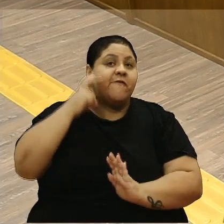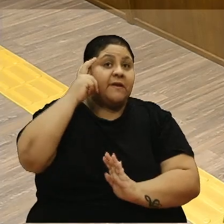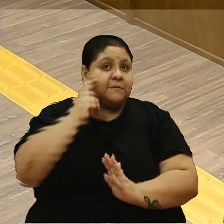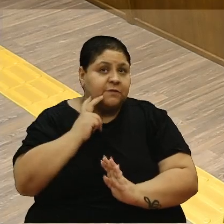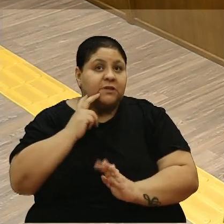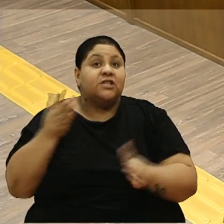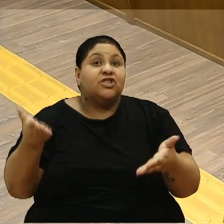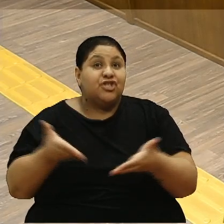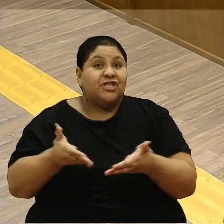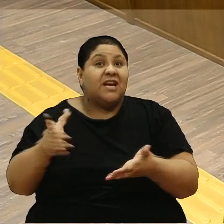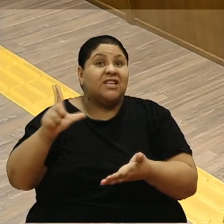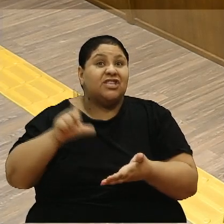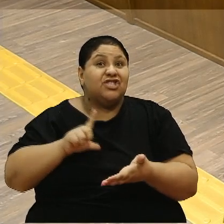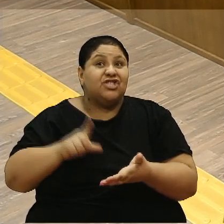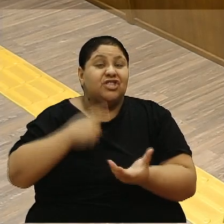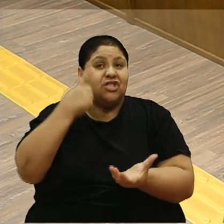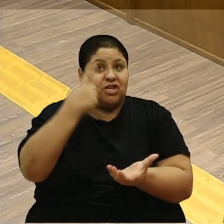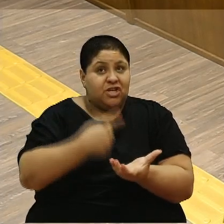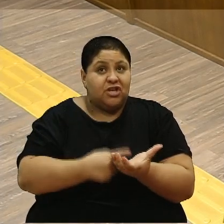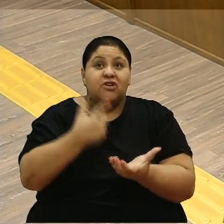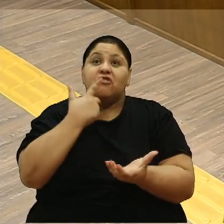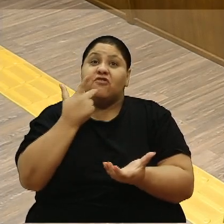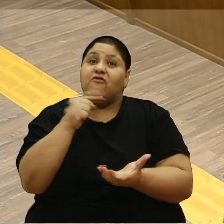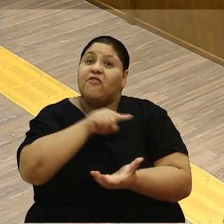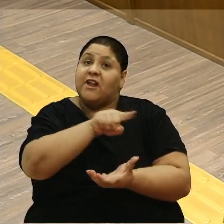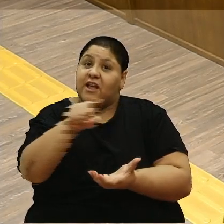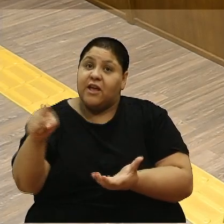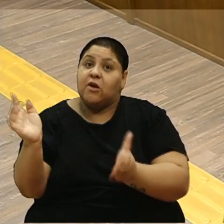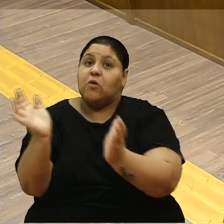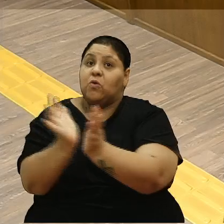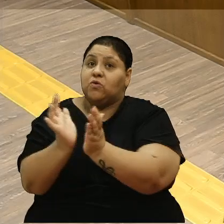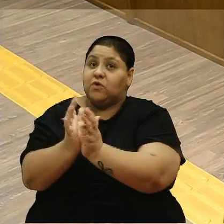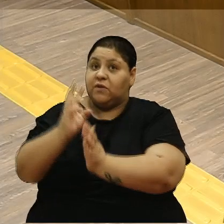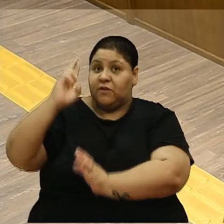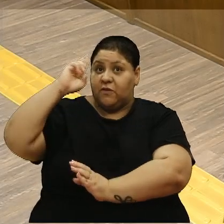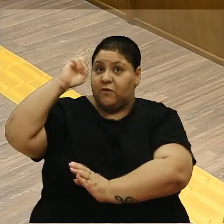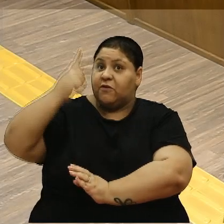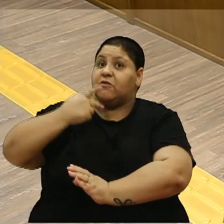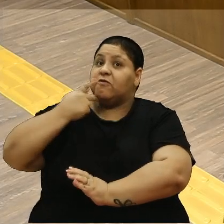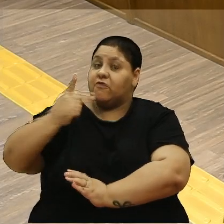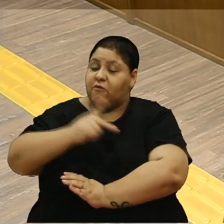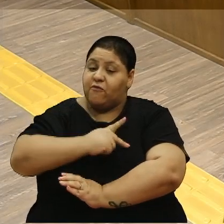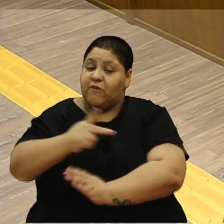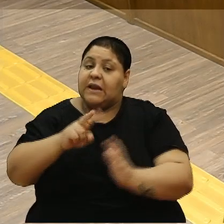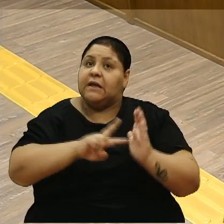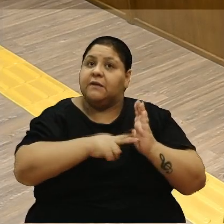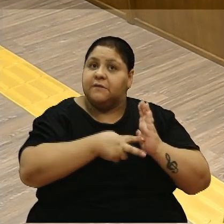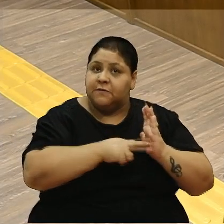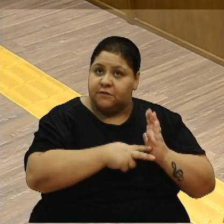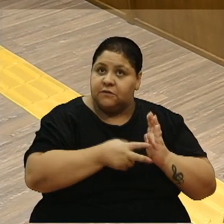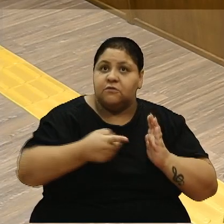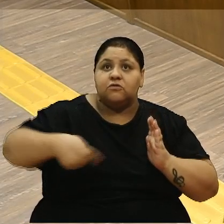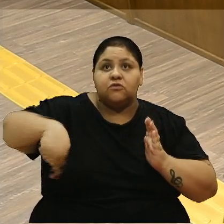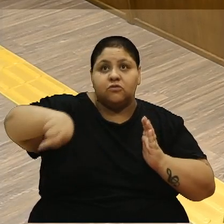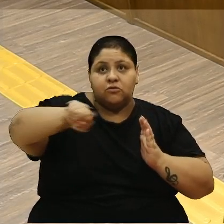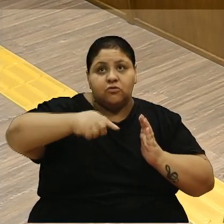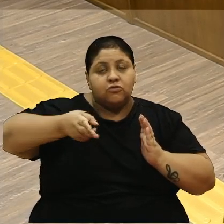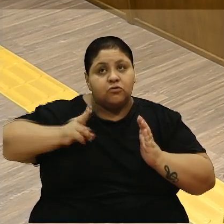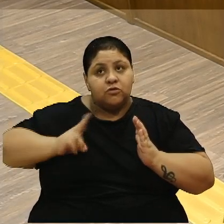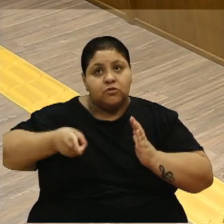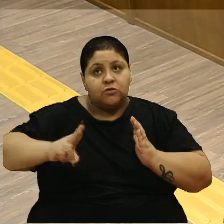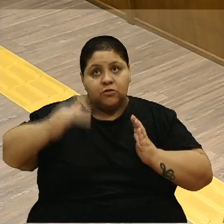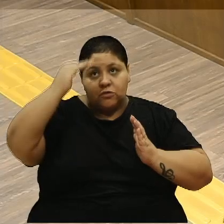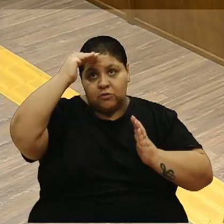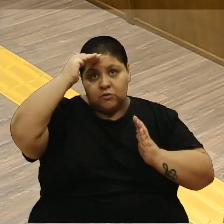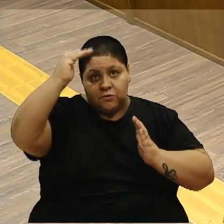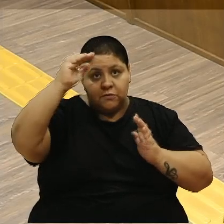Santos já tinha sido acordada, eu comentei isso com os colegas diretores, falei com a presidente do sindicato, e nós vamos seguir com